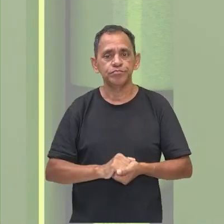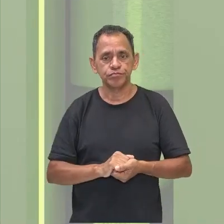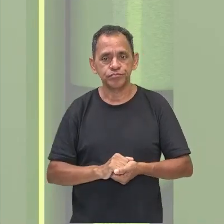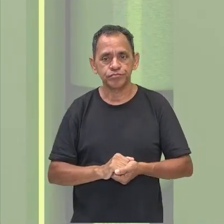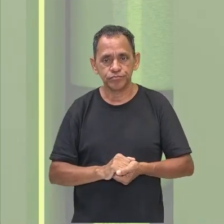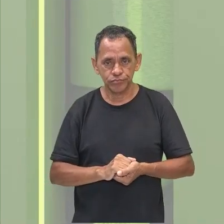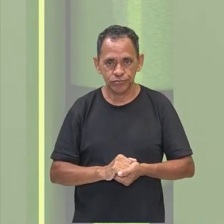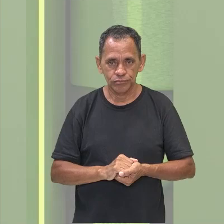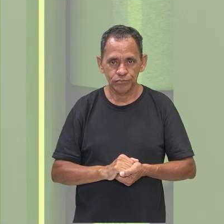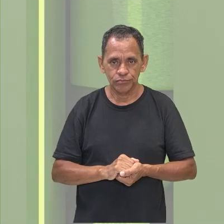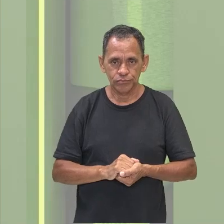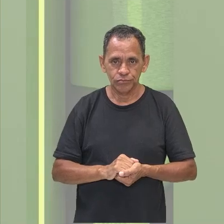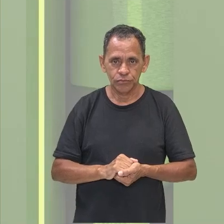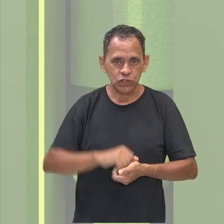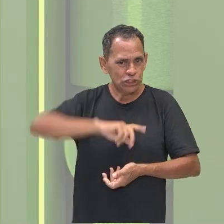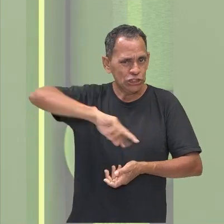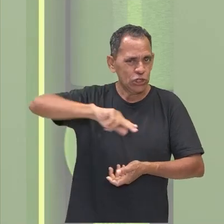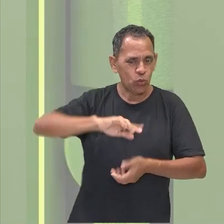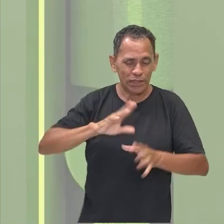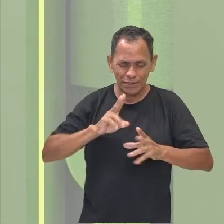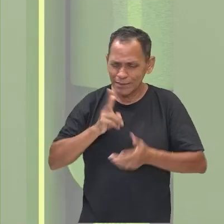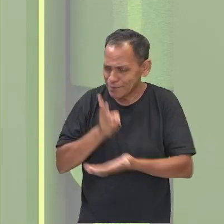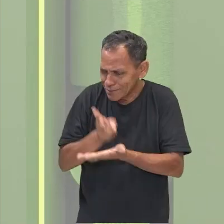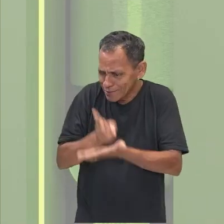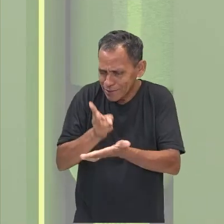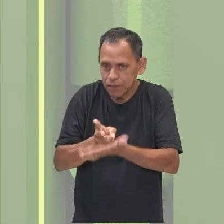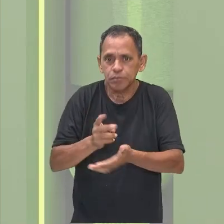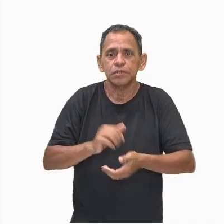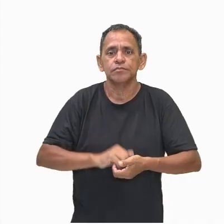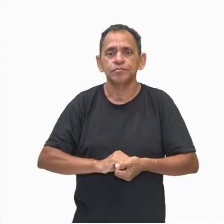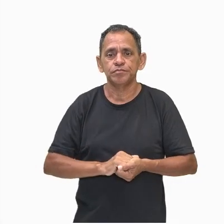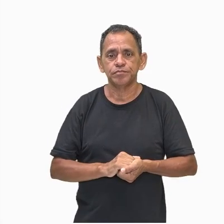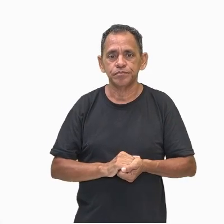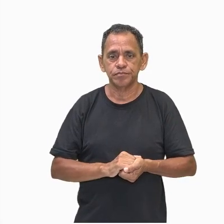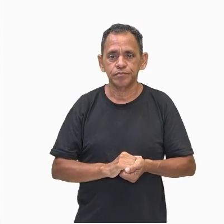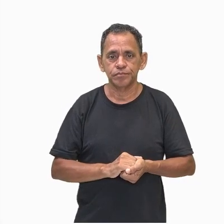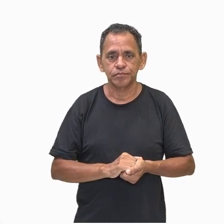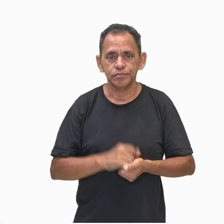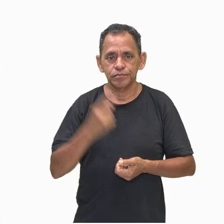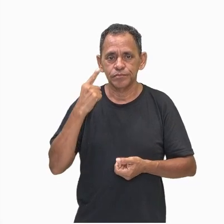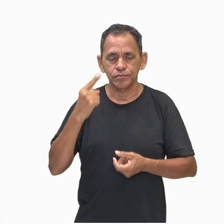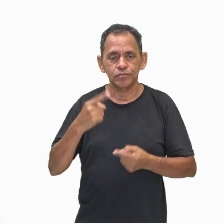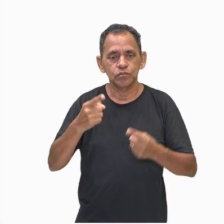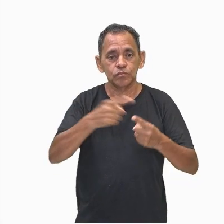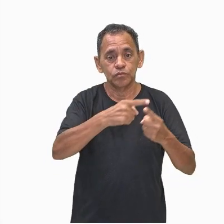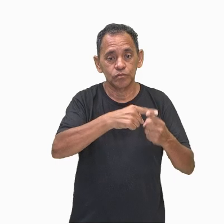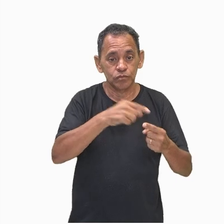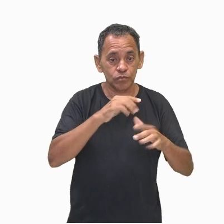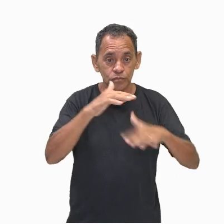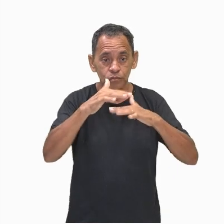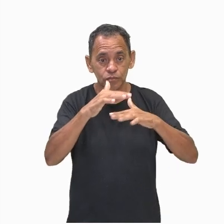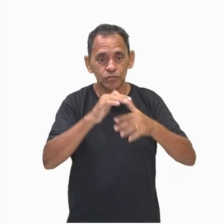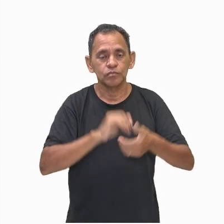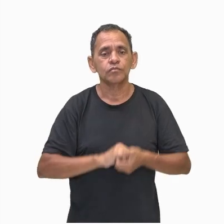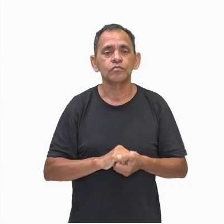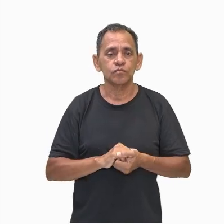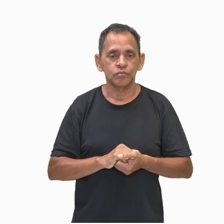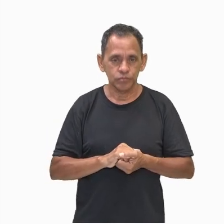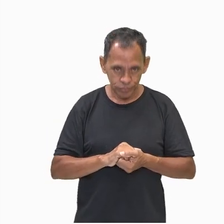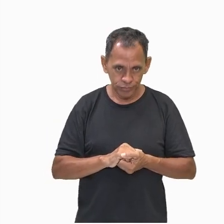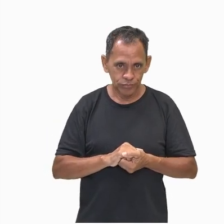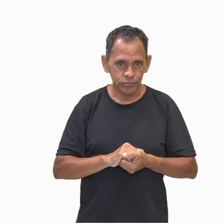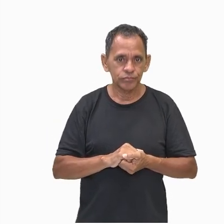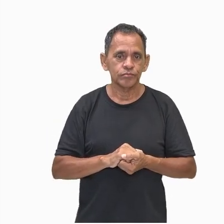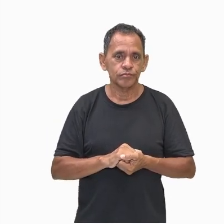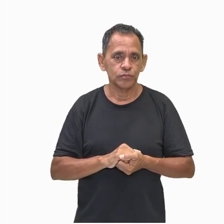velocidade em todos os pontos vamos continuar falando de tipo de trajetória tipo de movimento o movimento uniforme ele pode ser